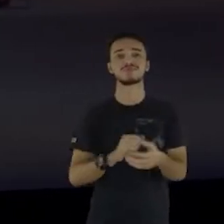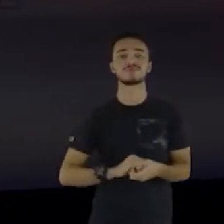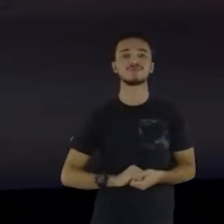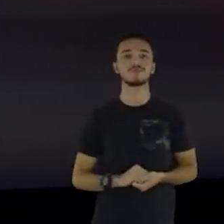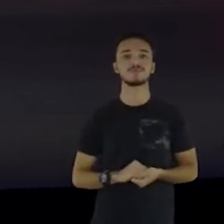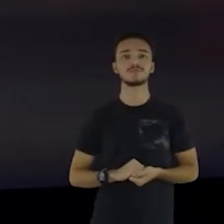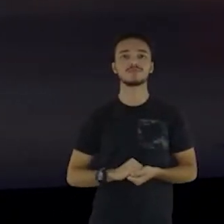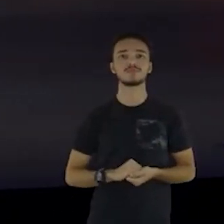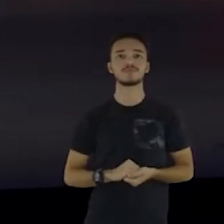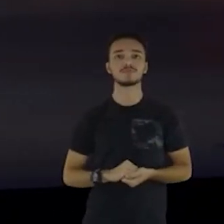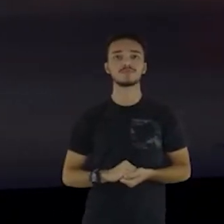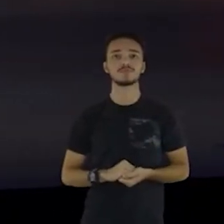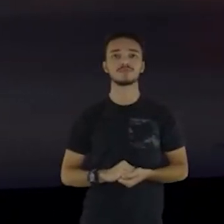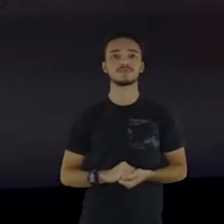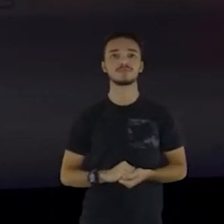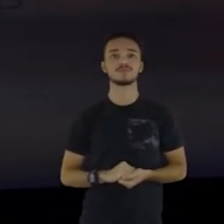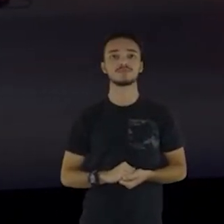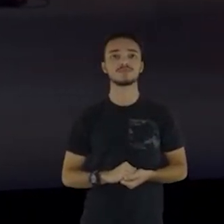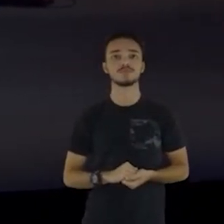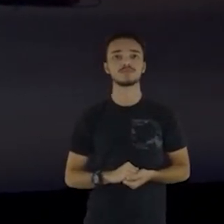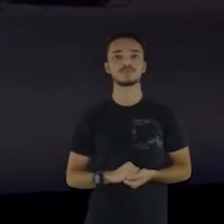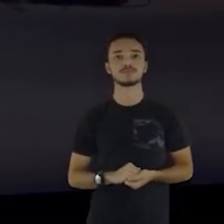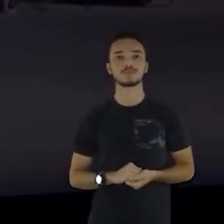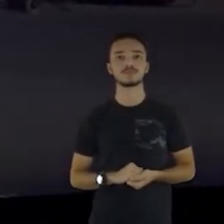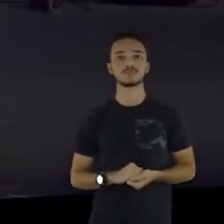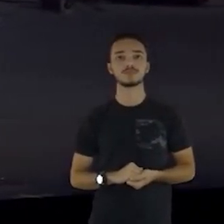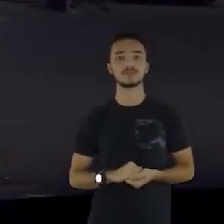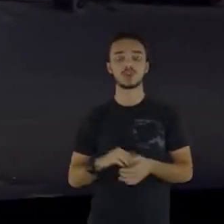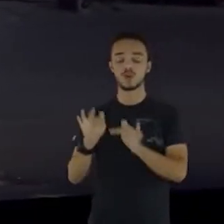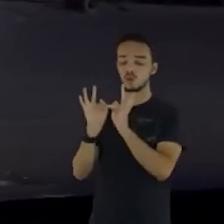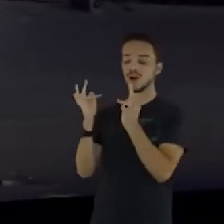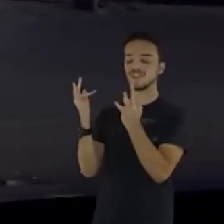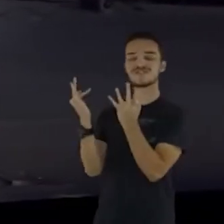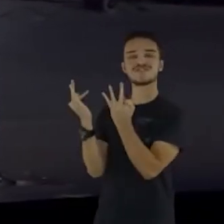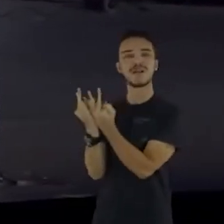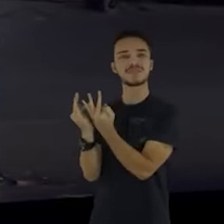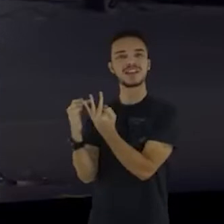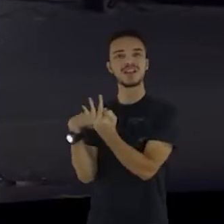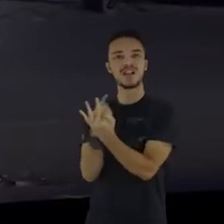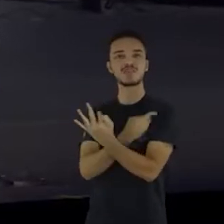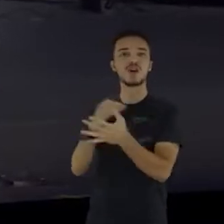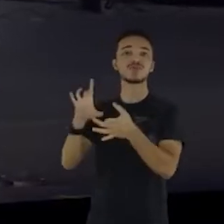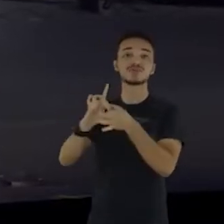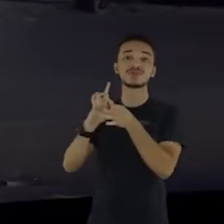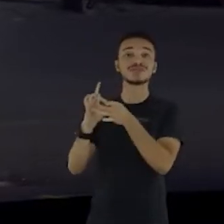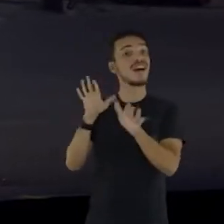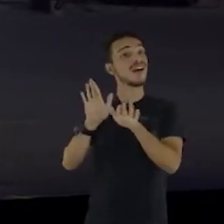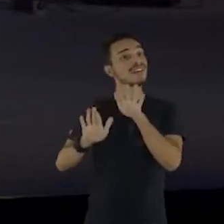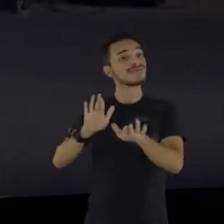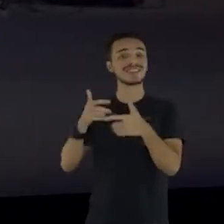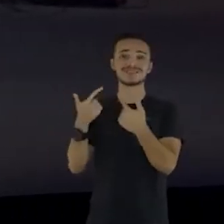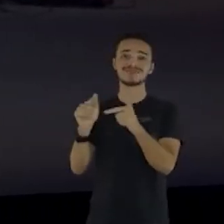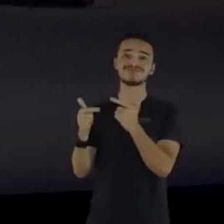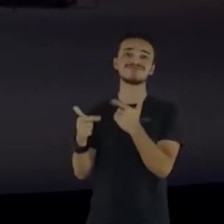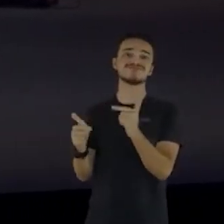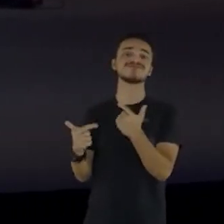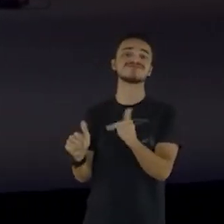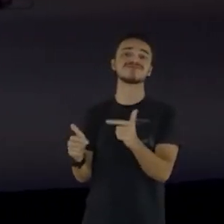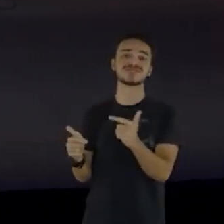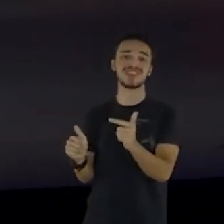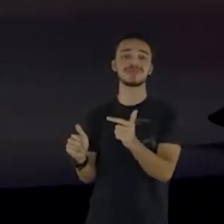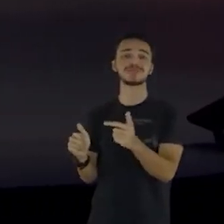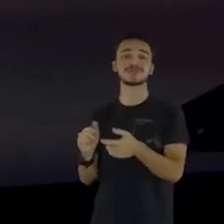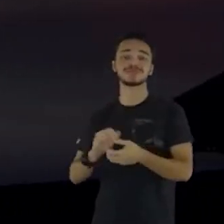um. Nós não somos um com a nossa família. Uau, já vai pegar no meu pé, né,